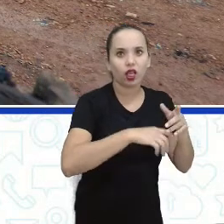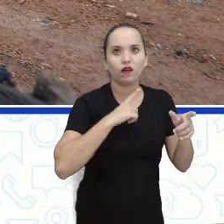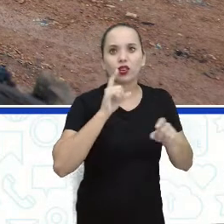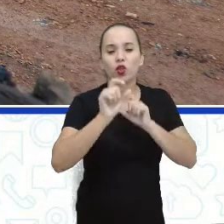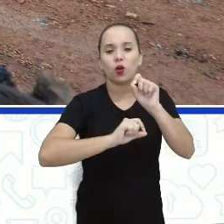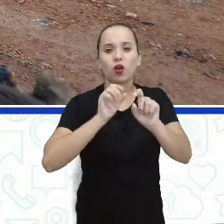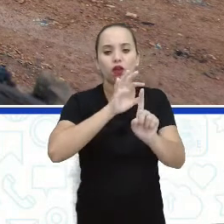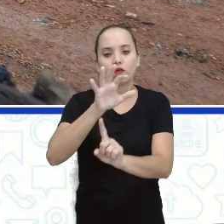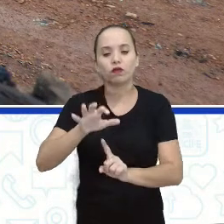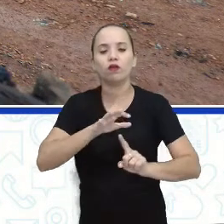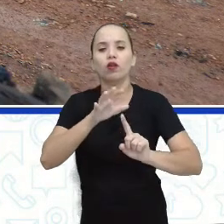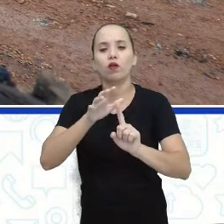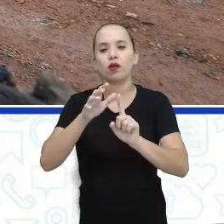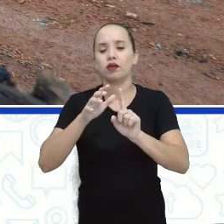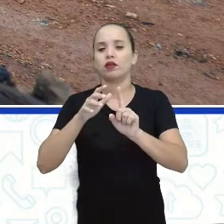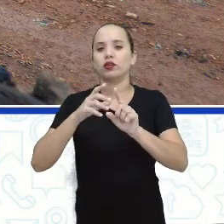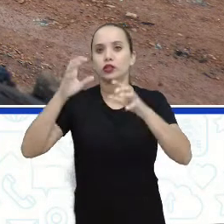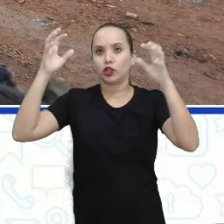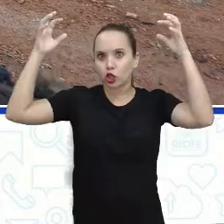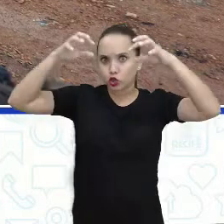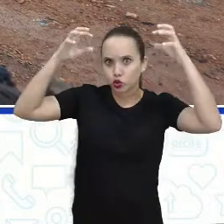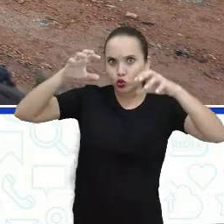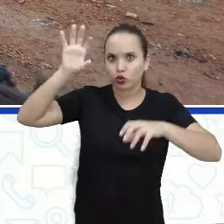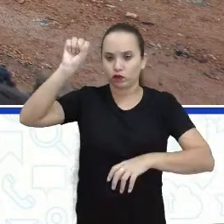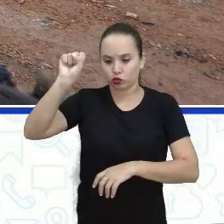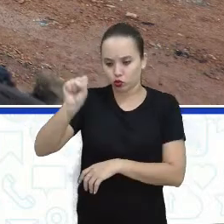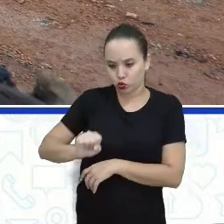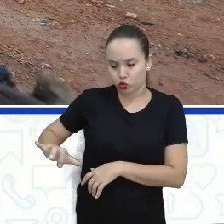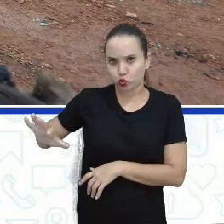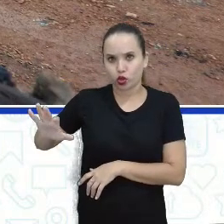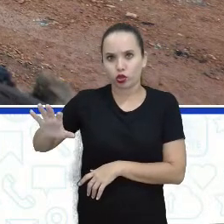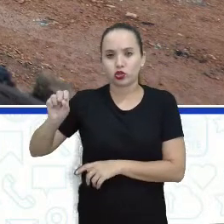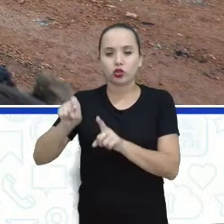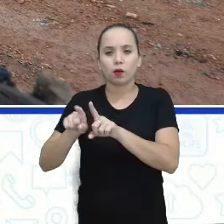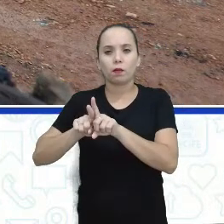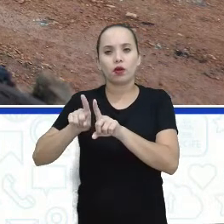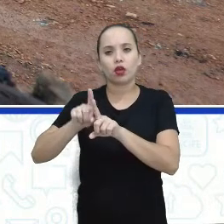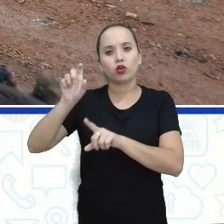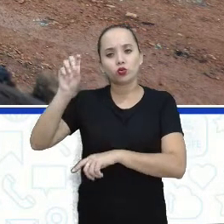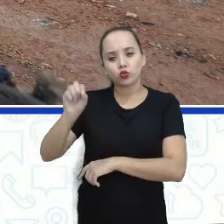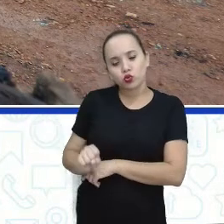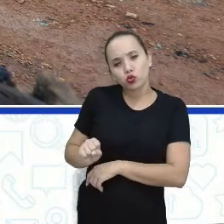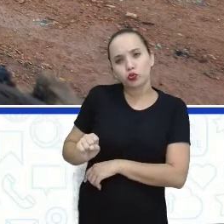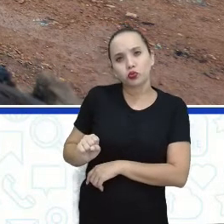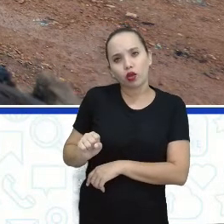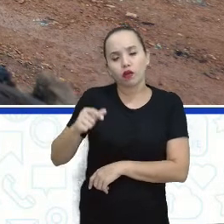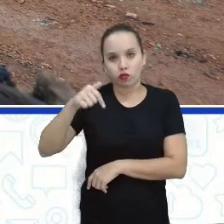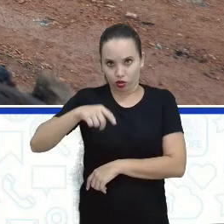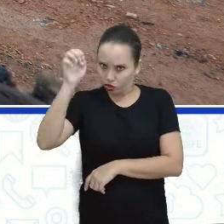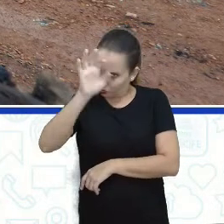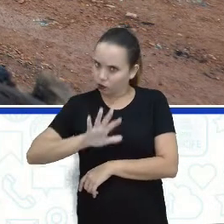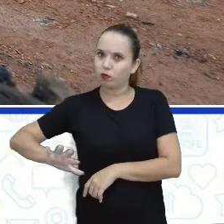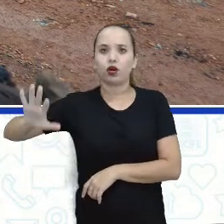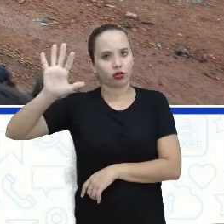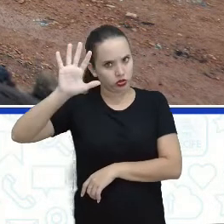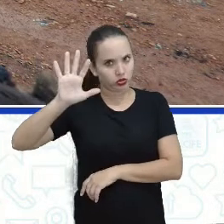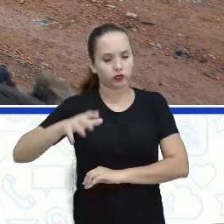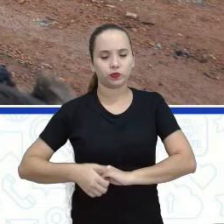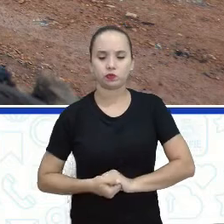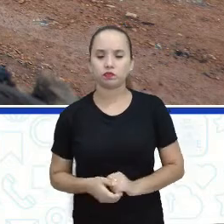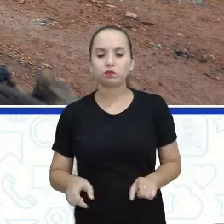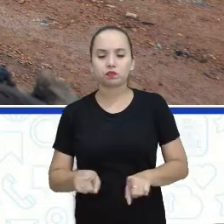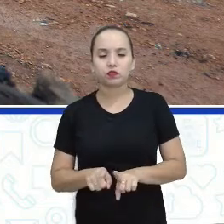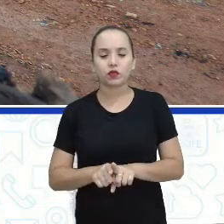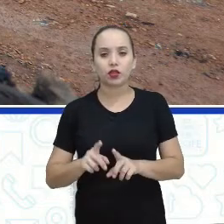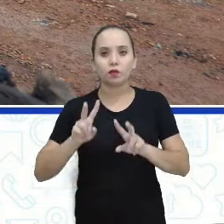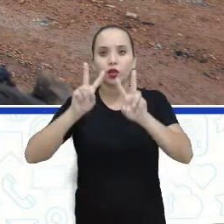aí o regime de chuvas no sudeste, no sul, no centro-oeste do nosso país, falando só de Brasil, né? E também tem a questão